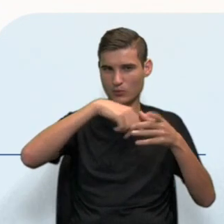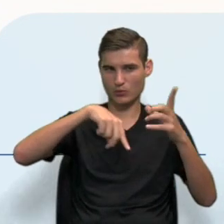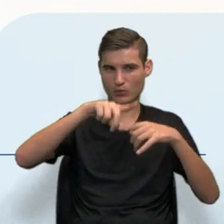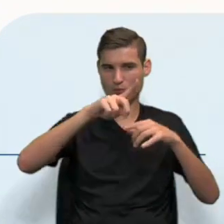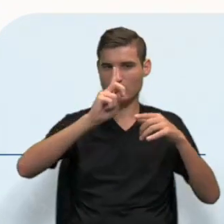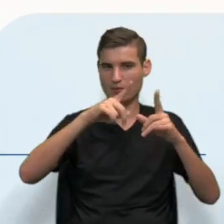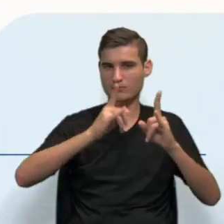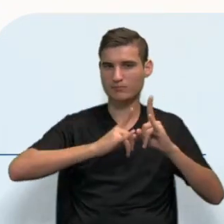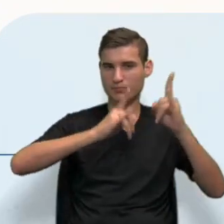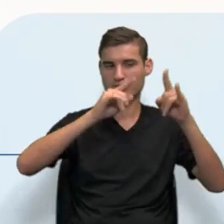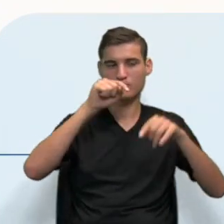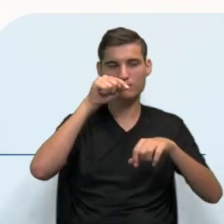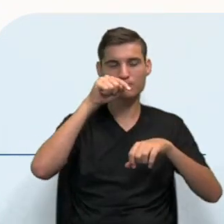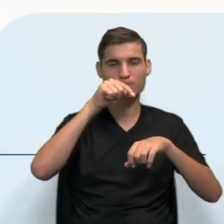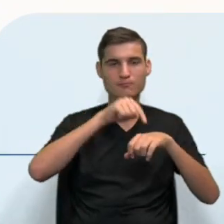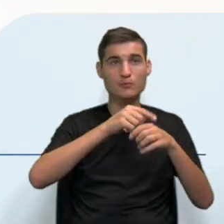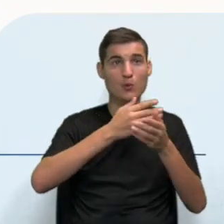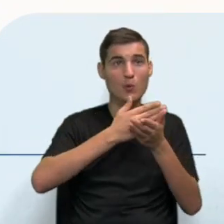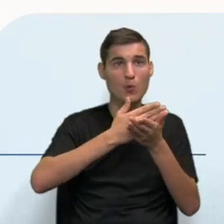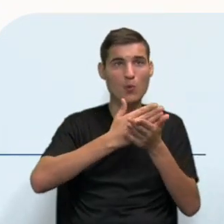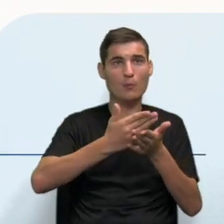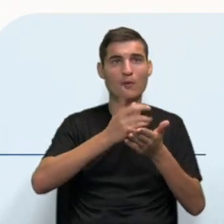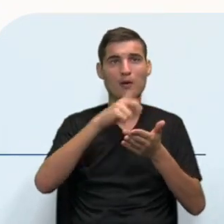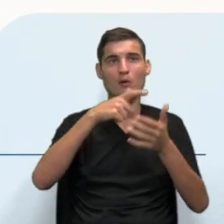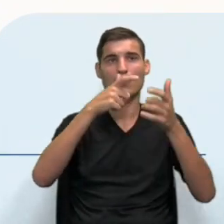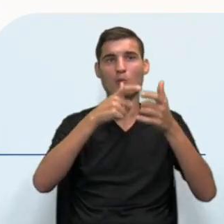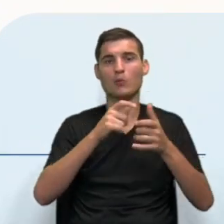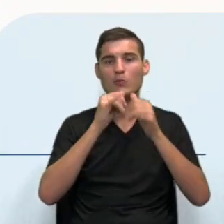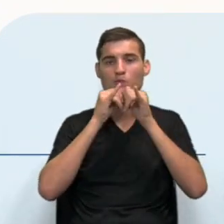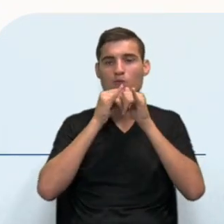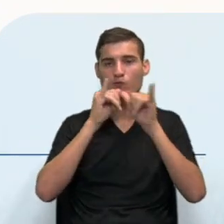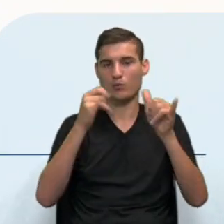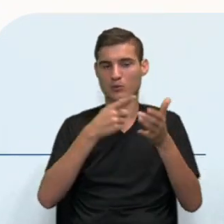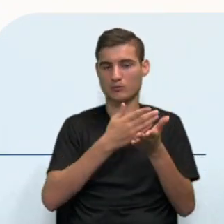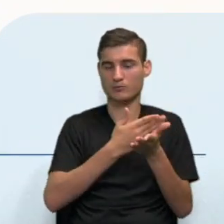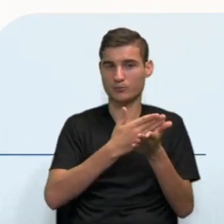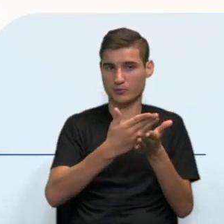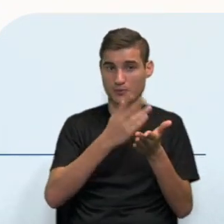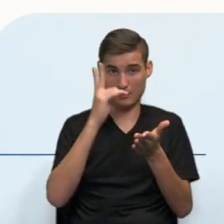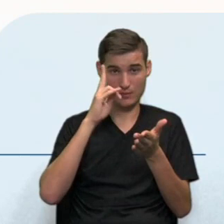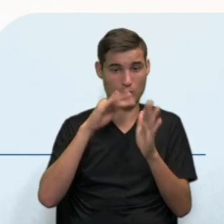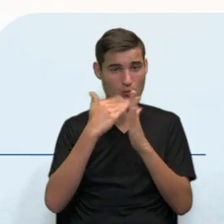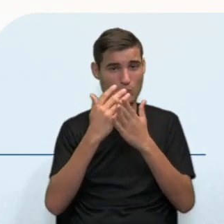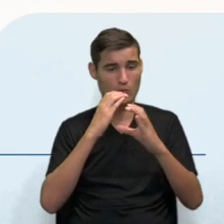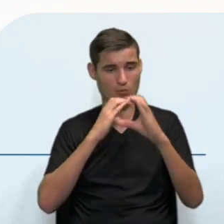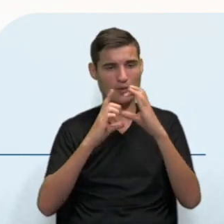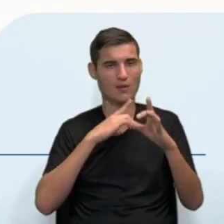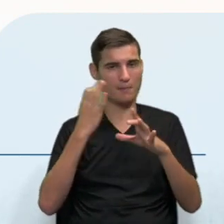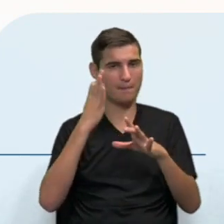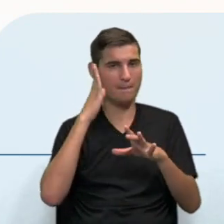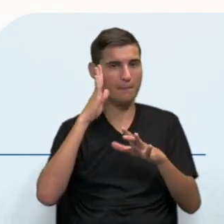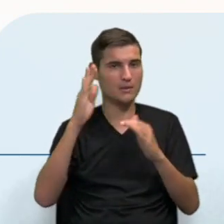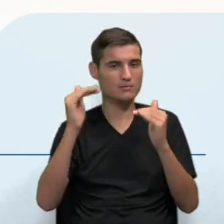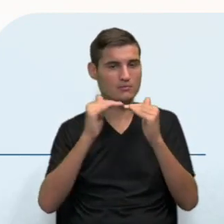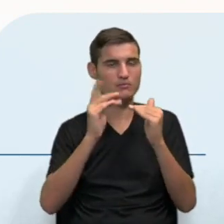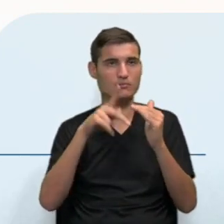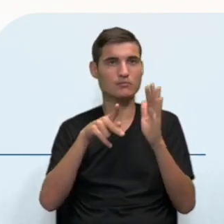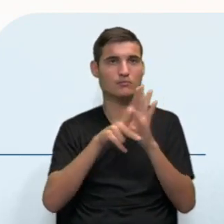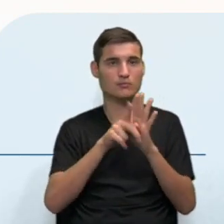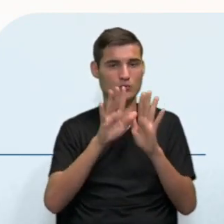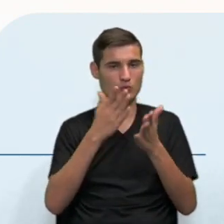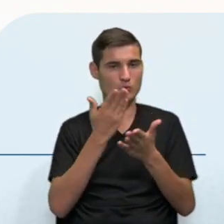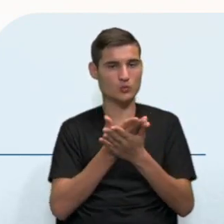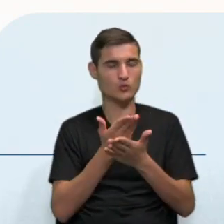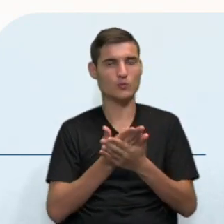da informação. O operador é a fonte da informação. Lembra que eu falei que toda comunicação tem elementos principais? A fonte você já